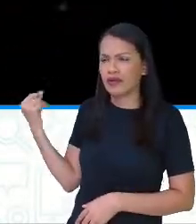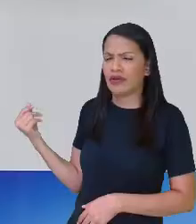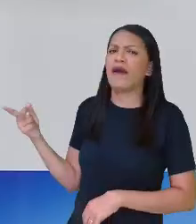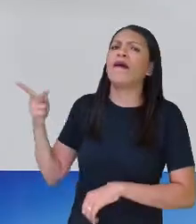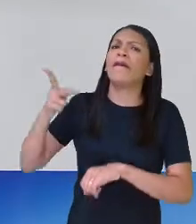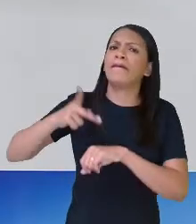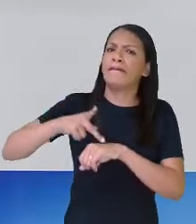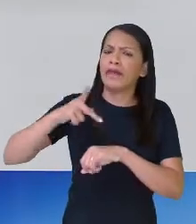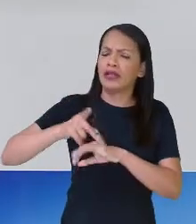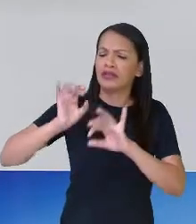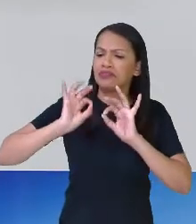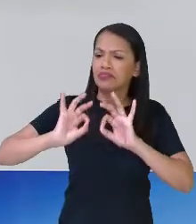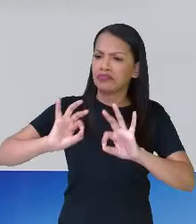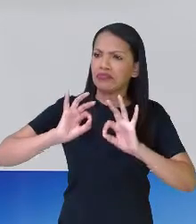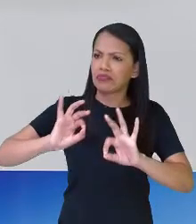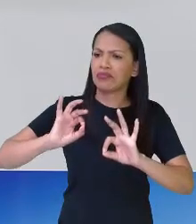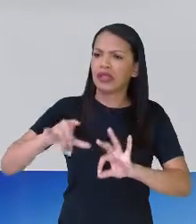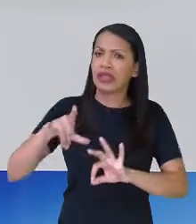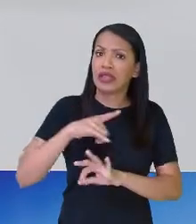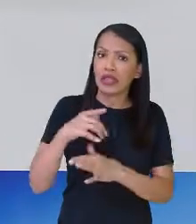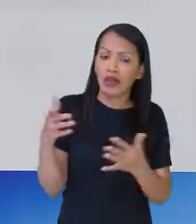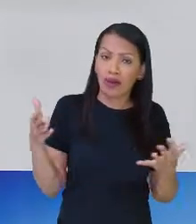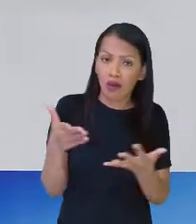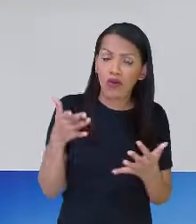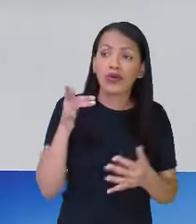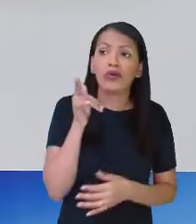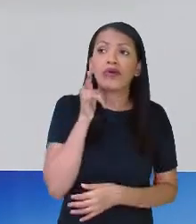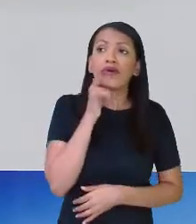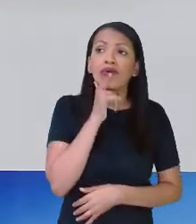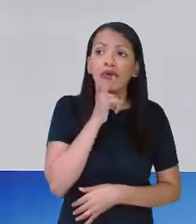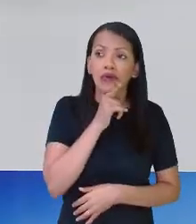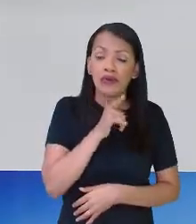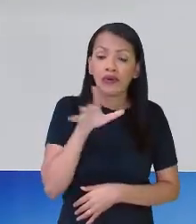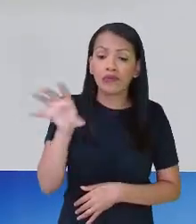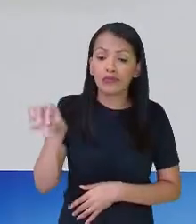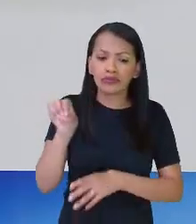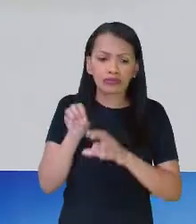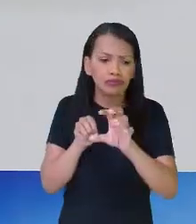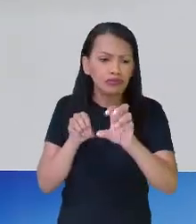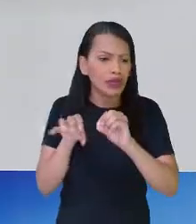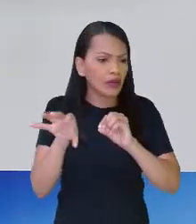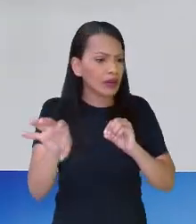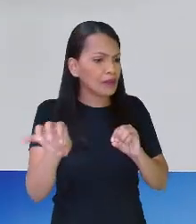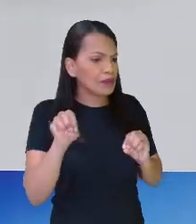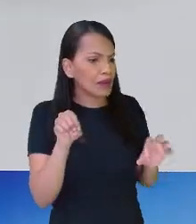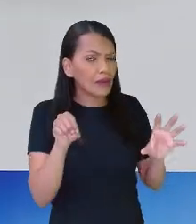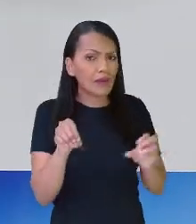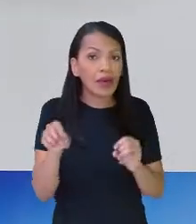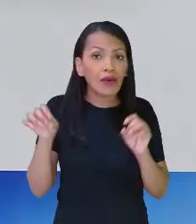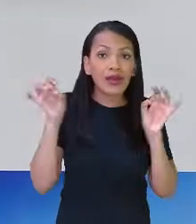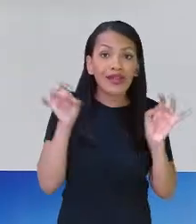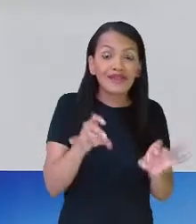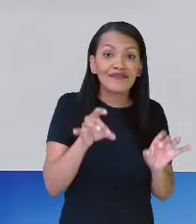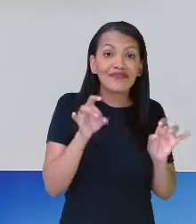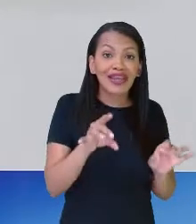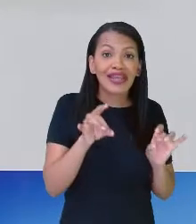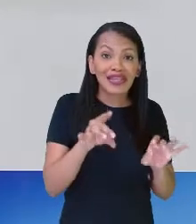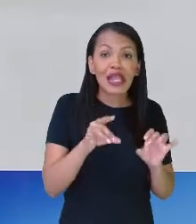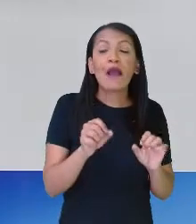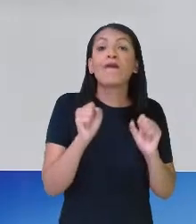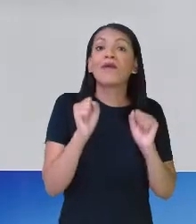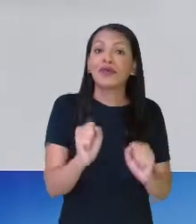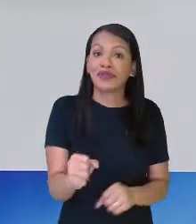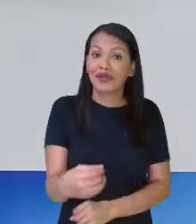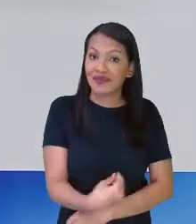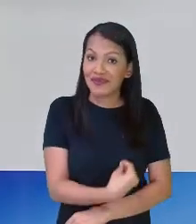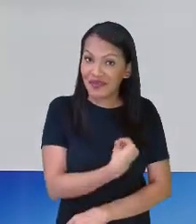e minérios importantes do que tem hoje. Então eles conseguiam captar essas pedras e vendiam para poder